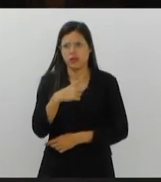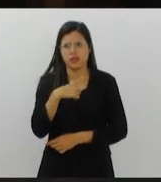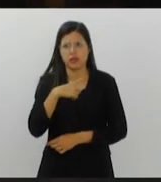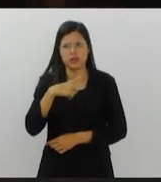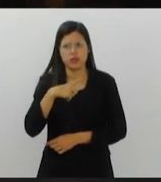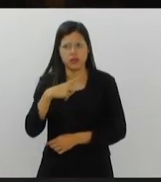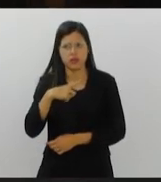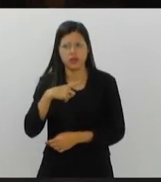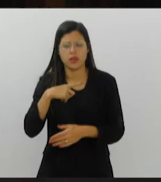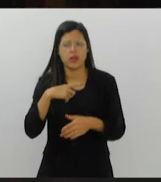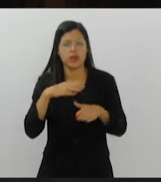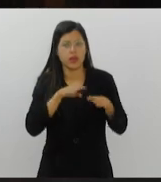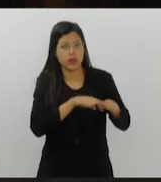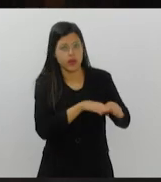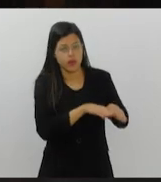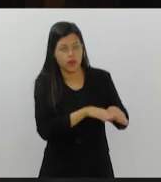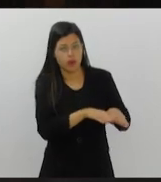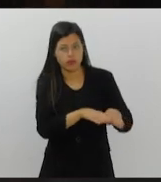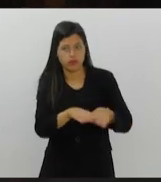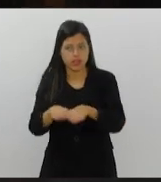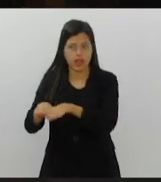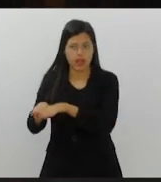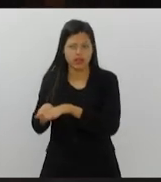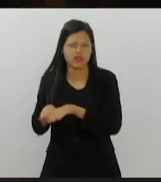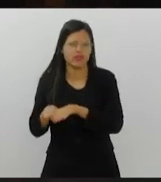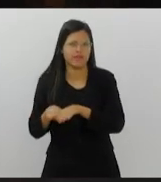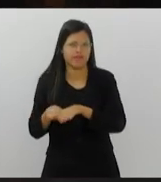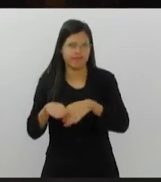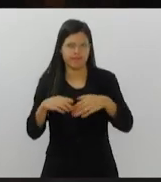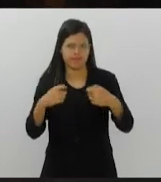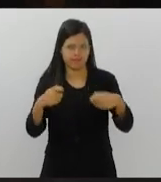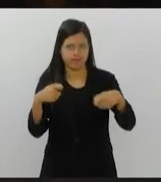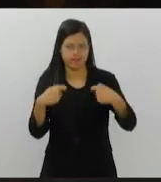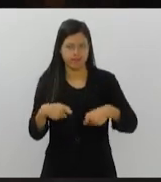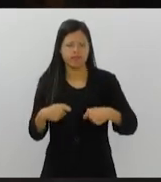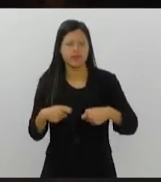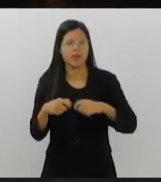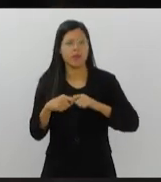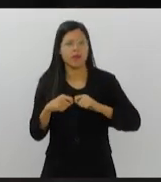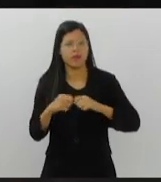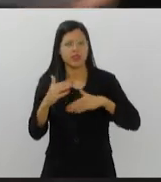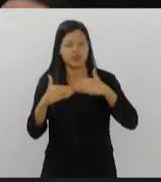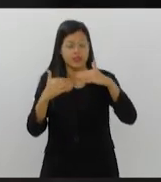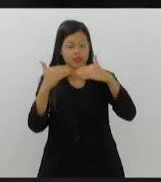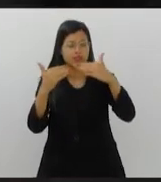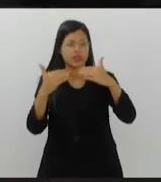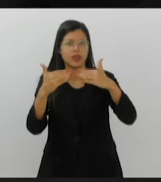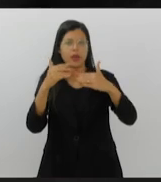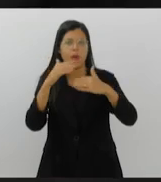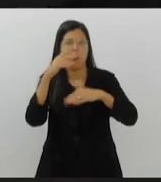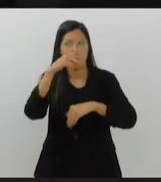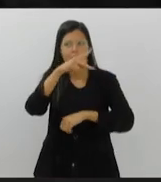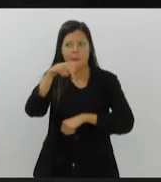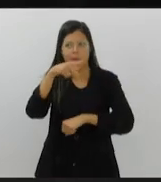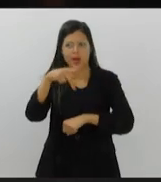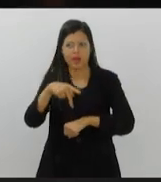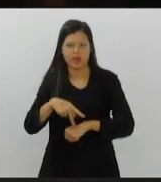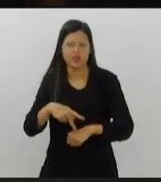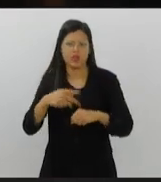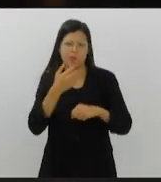a igualdade necessária para se construir um país